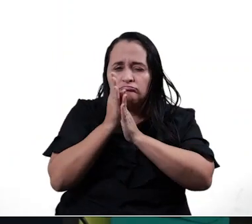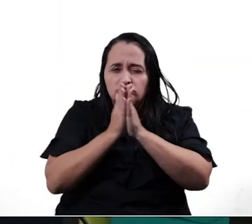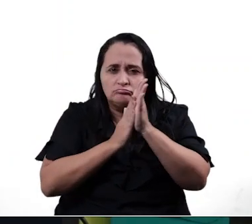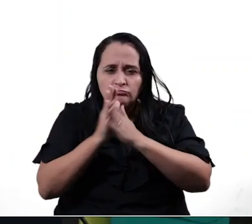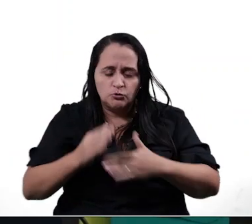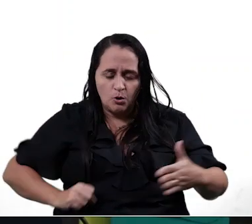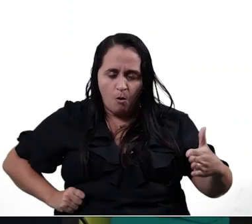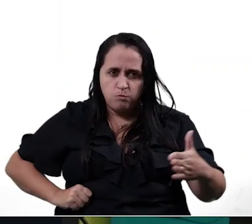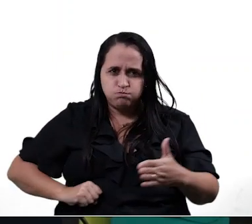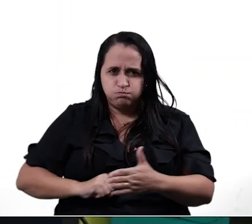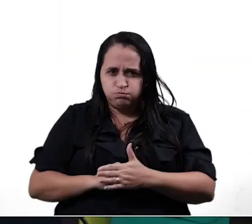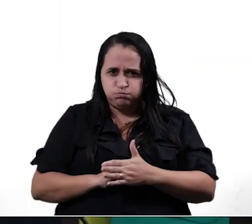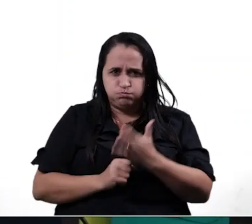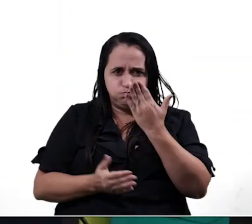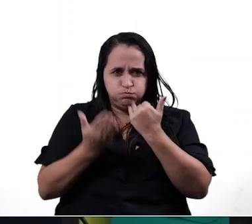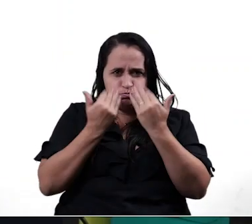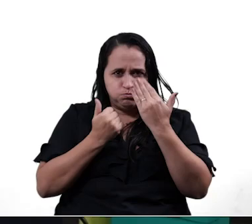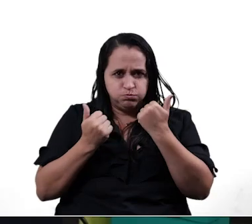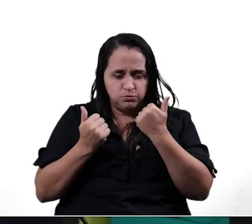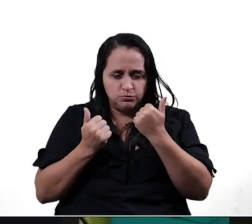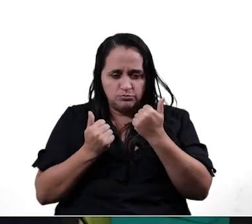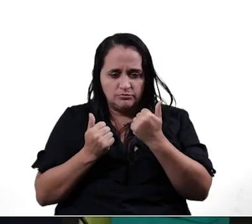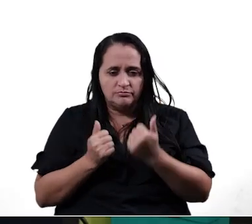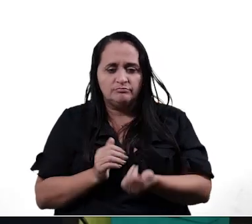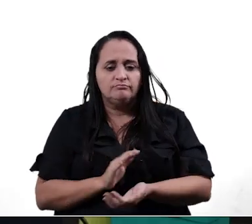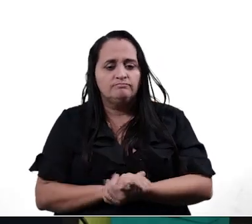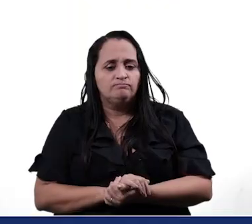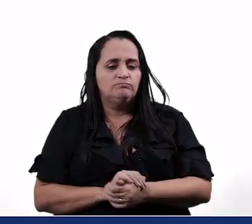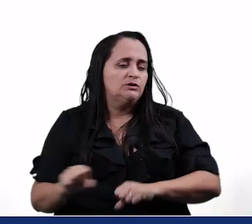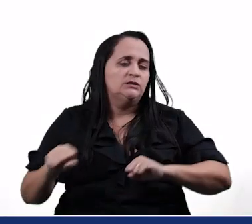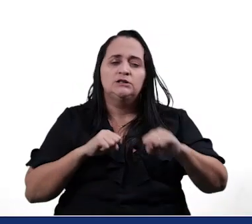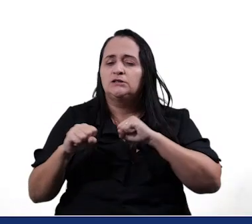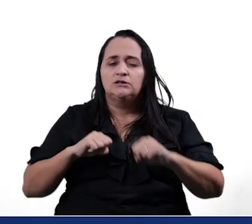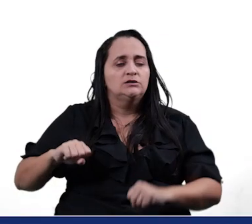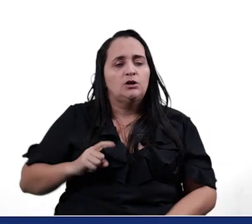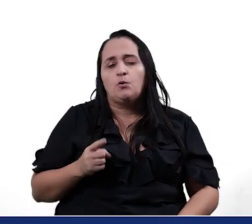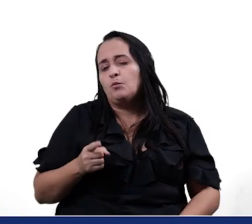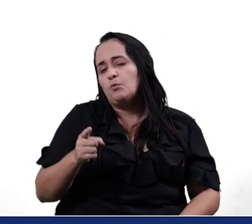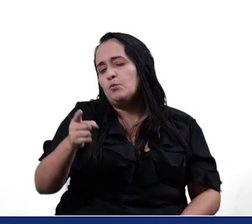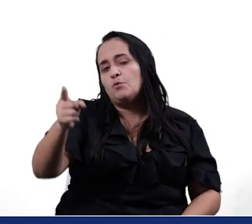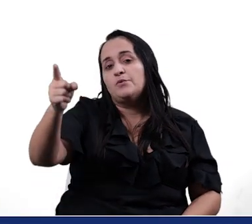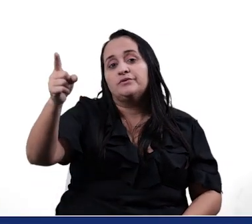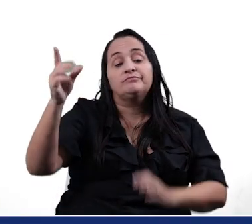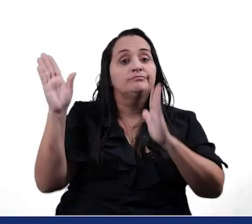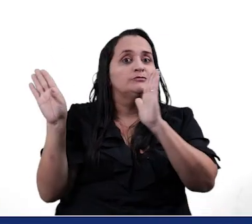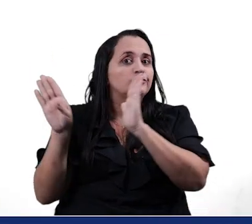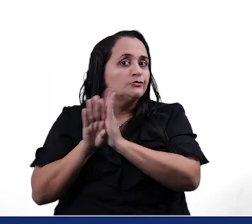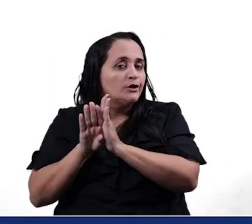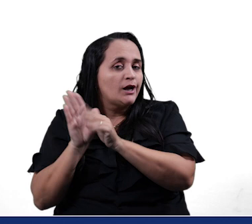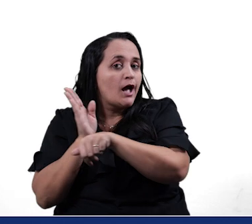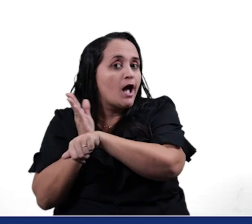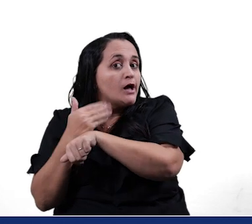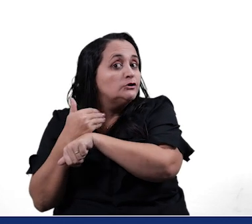para encher a minha pança. E sai correndo. E vai para a casa da vovó e